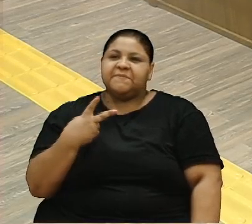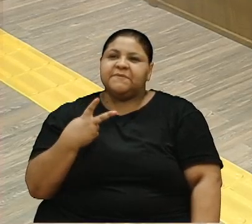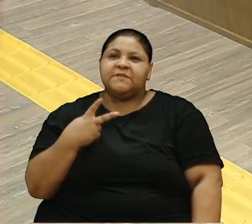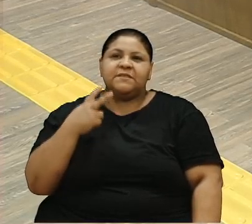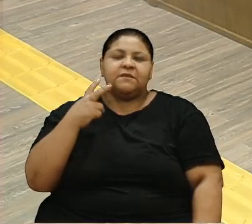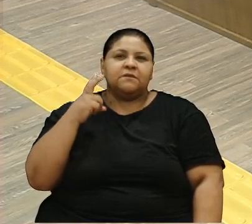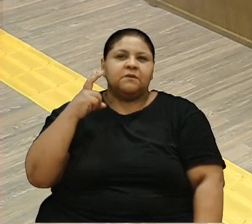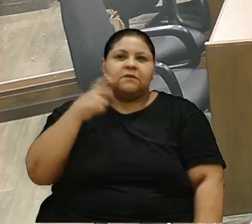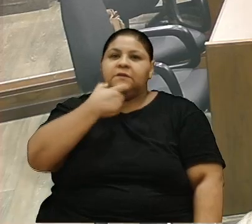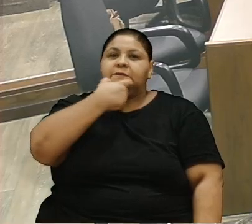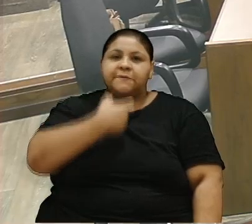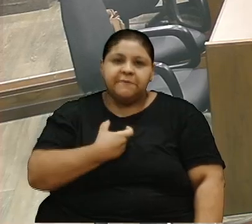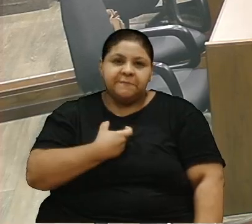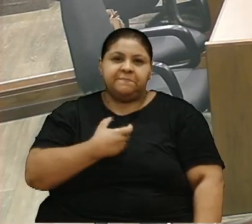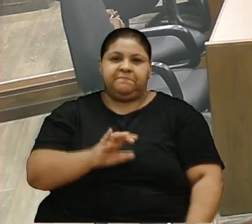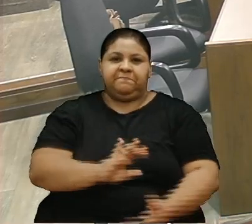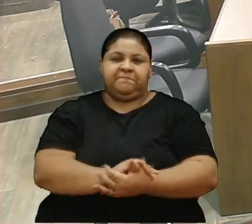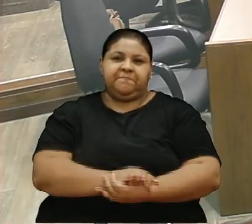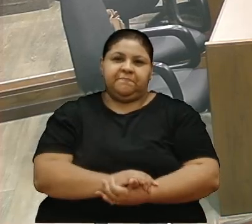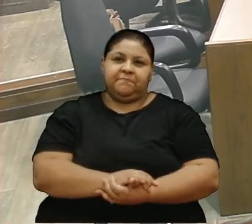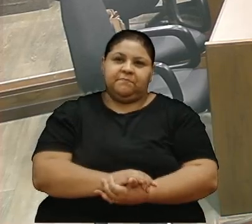Becker.